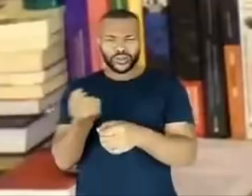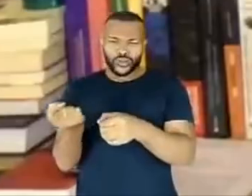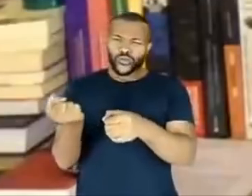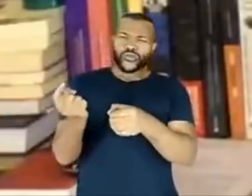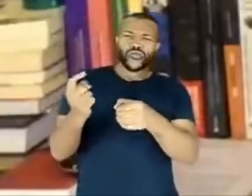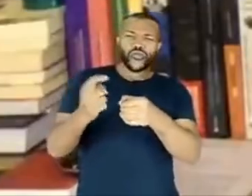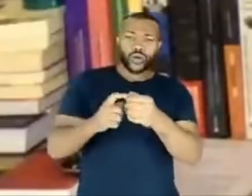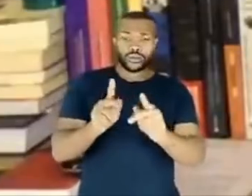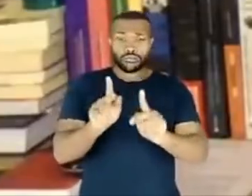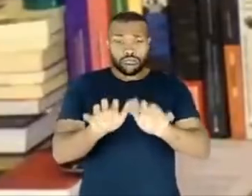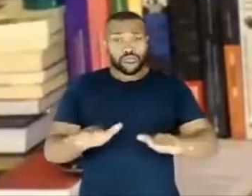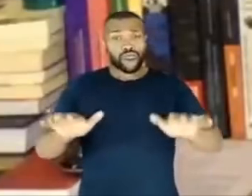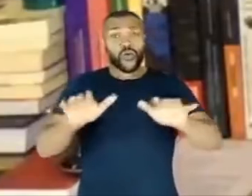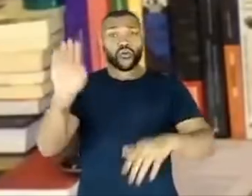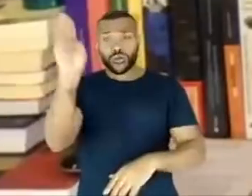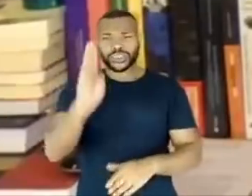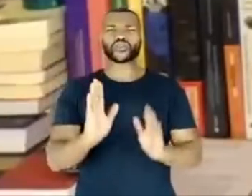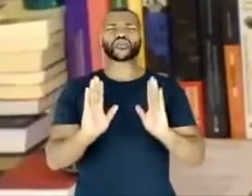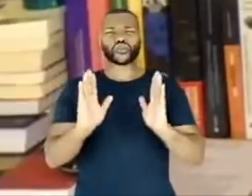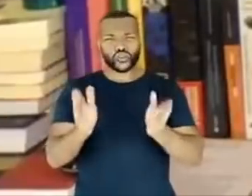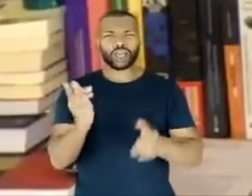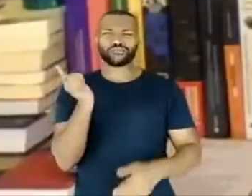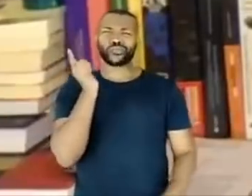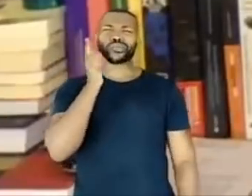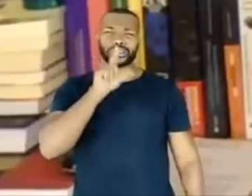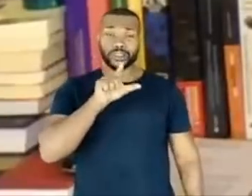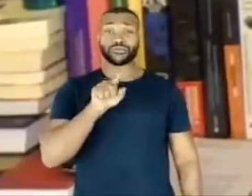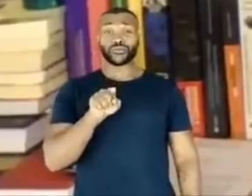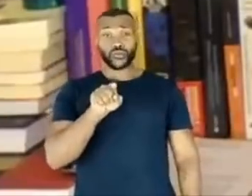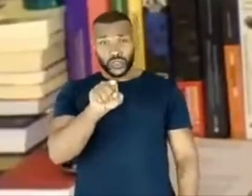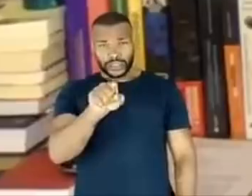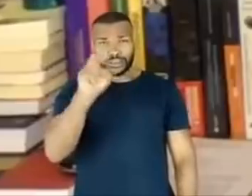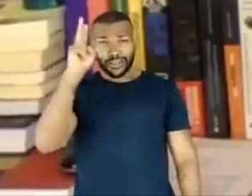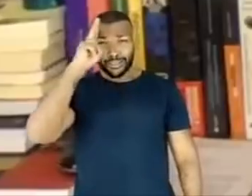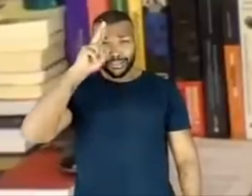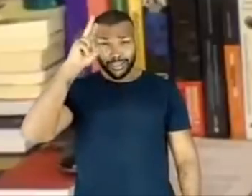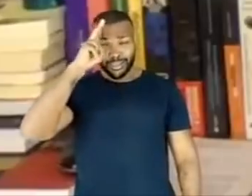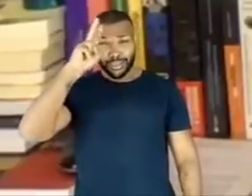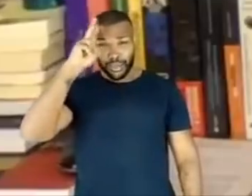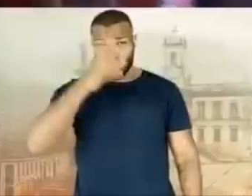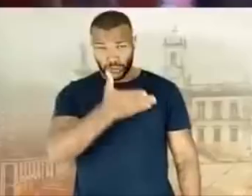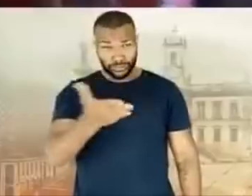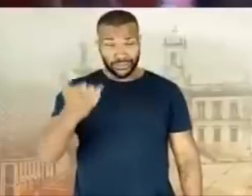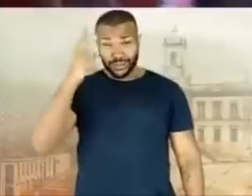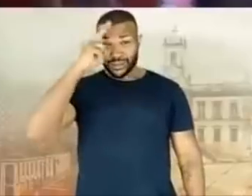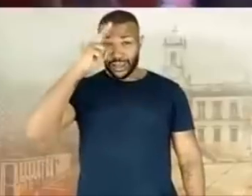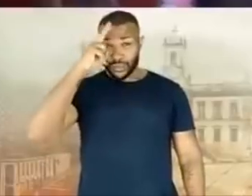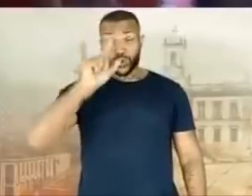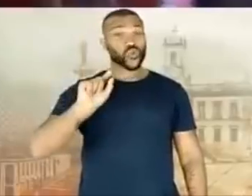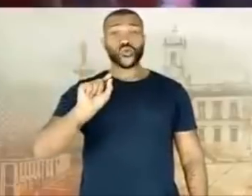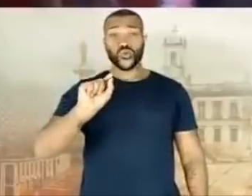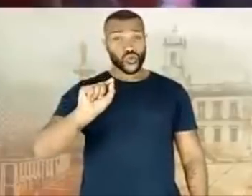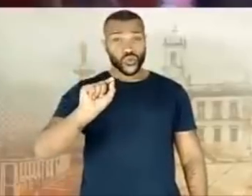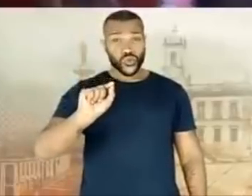brasileiro já tinha conquistado. Vocês estão lembrados que